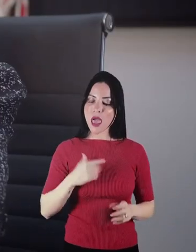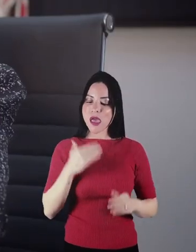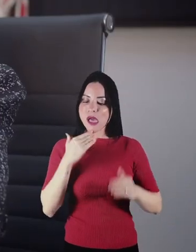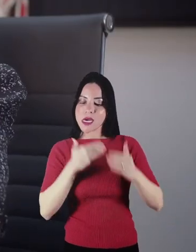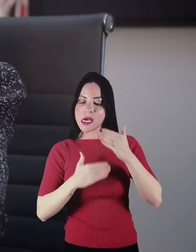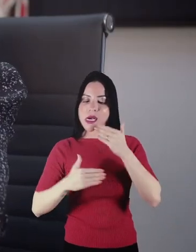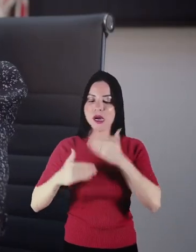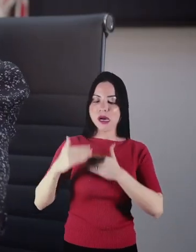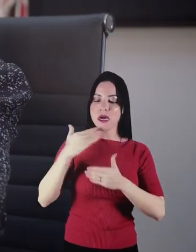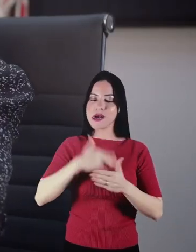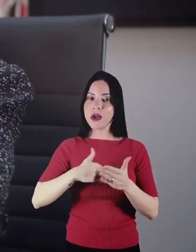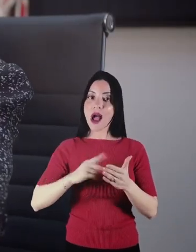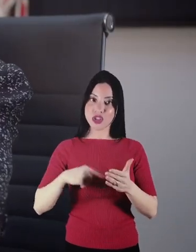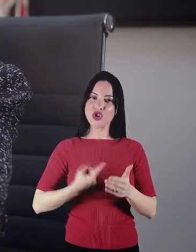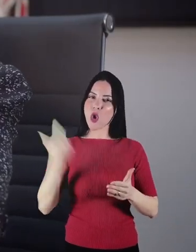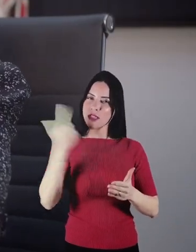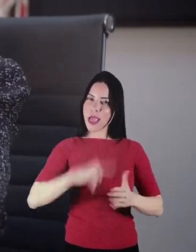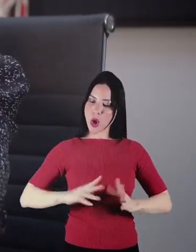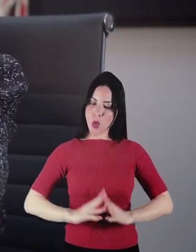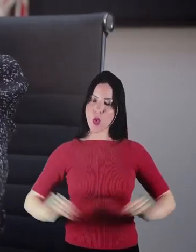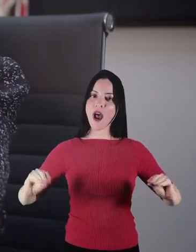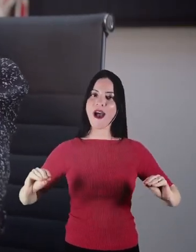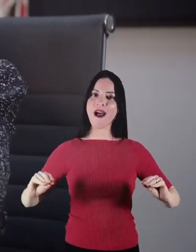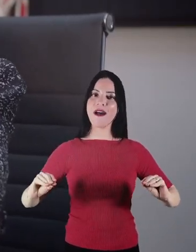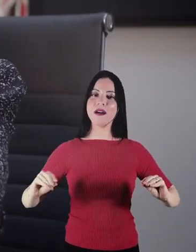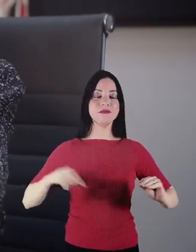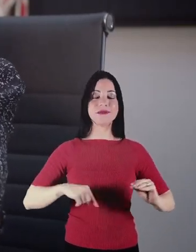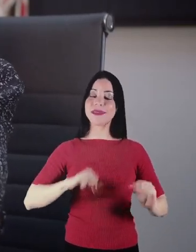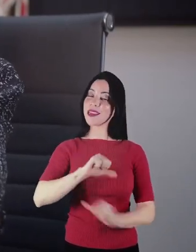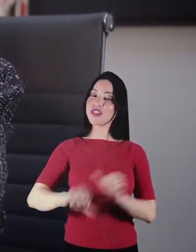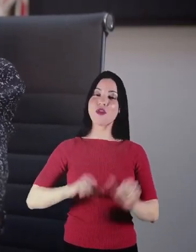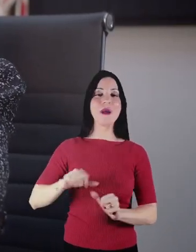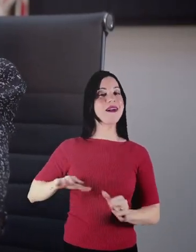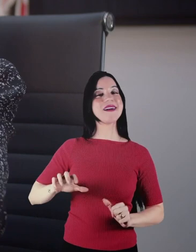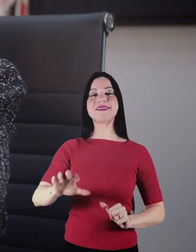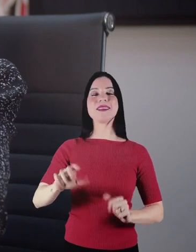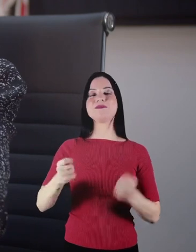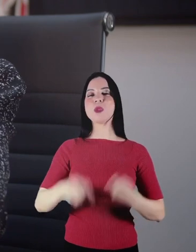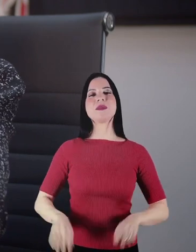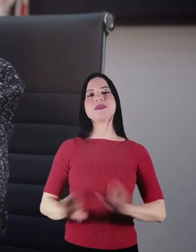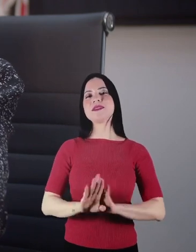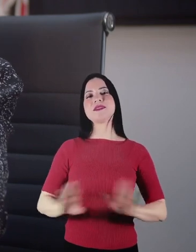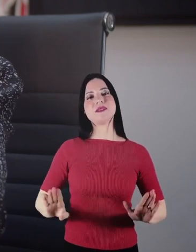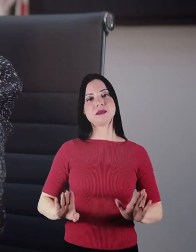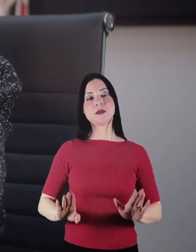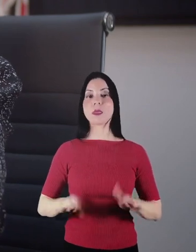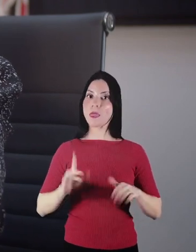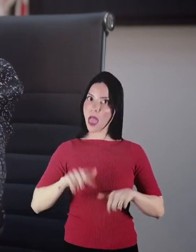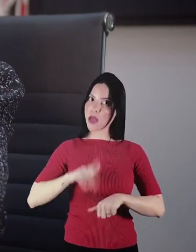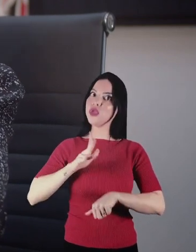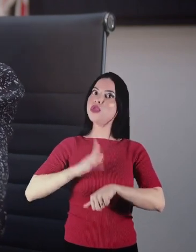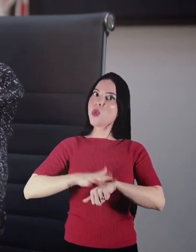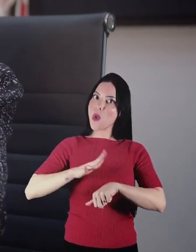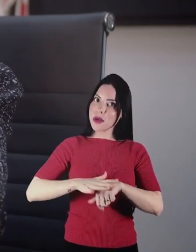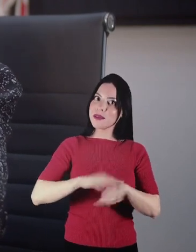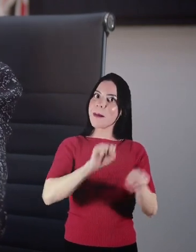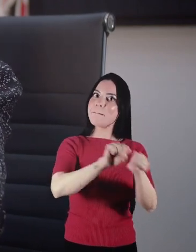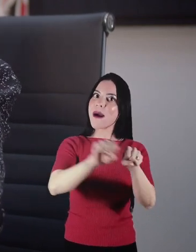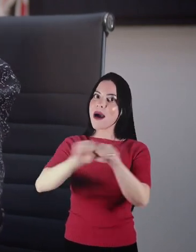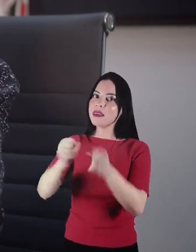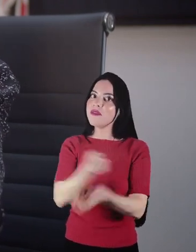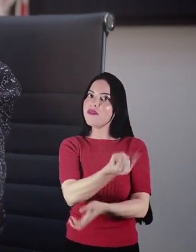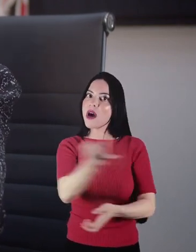gente consegue curar isso e isso nem se transformar num câncer. Então é uma doença que mata muitas